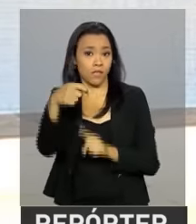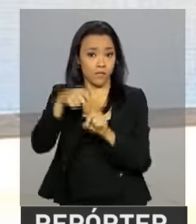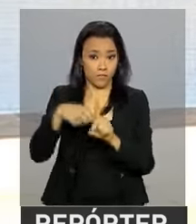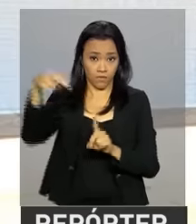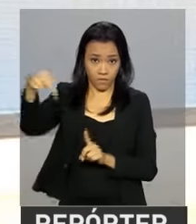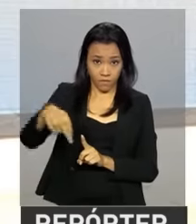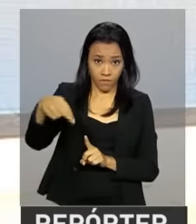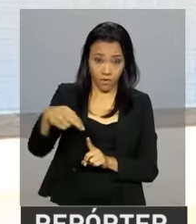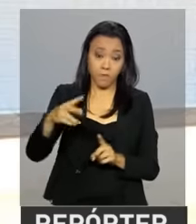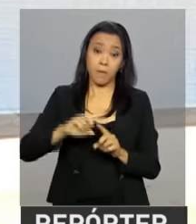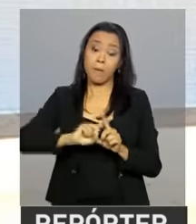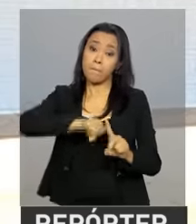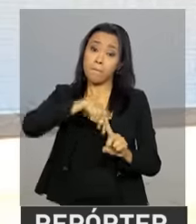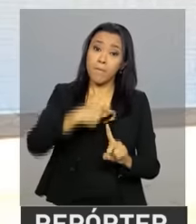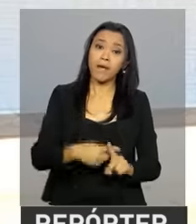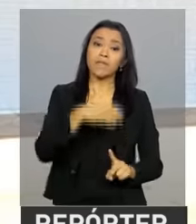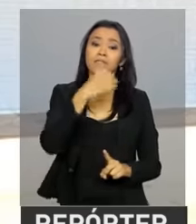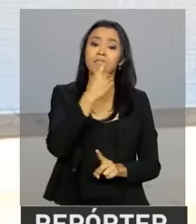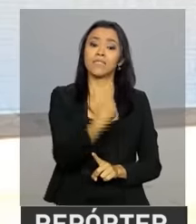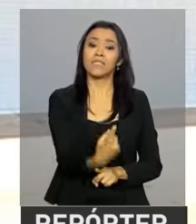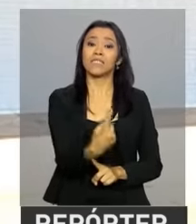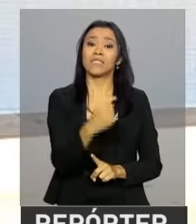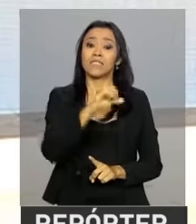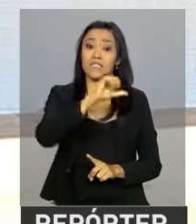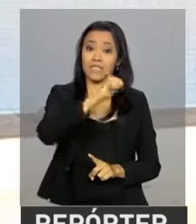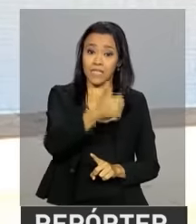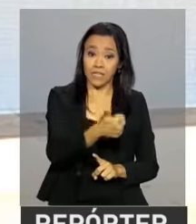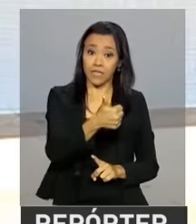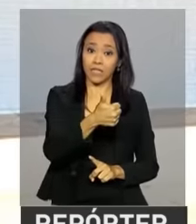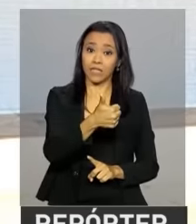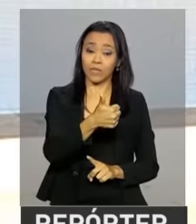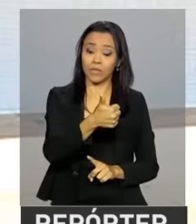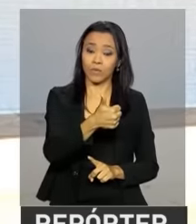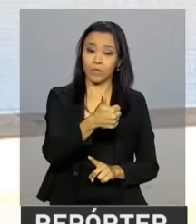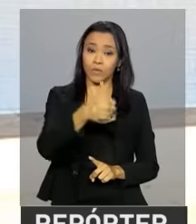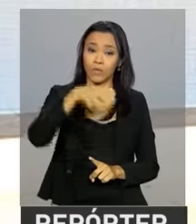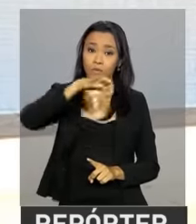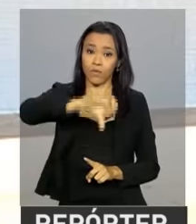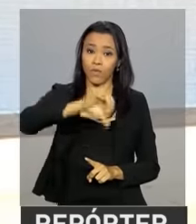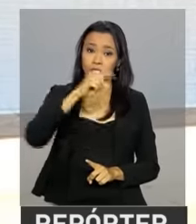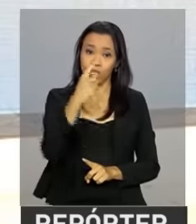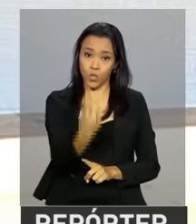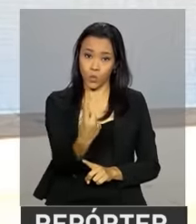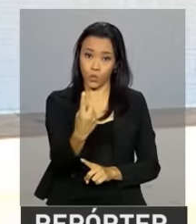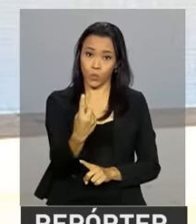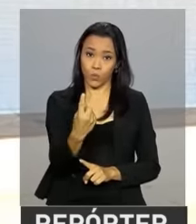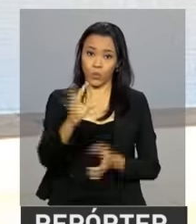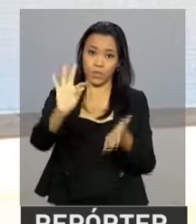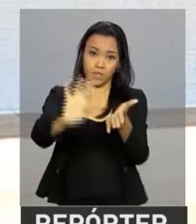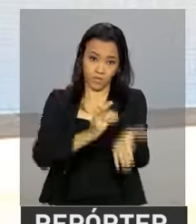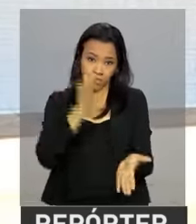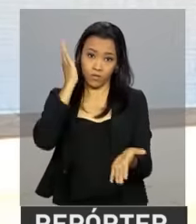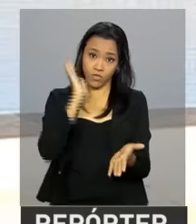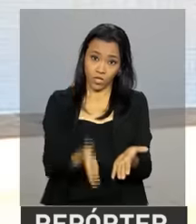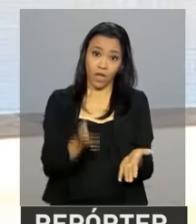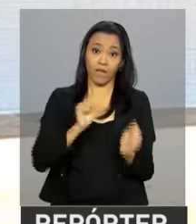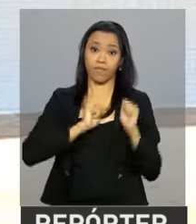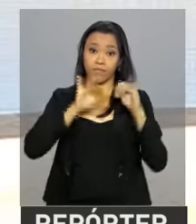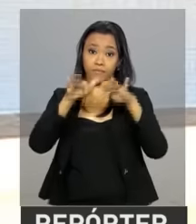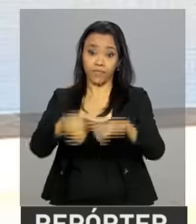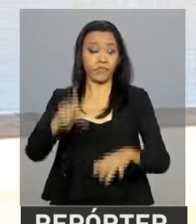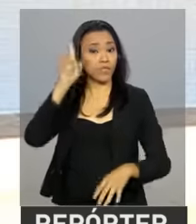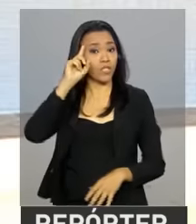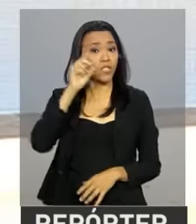novembro mas 191.000 convocados 191.000 inscritos devem fazer o exame nos dias